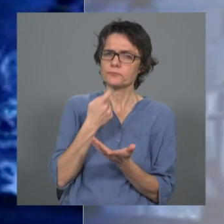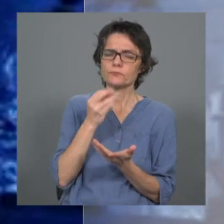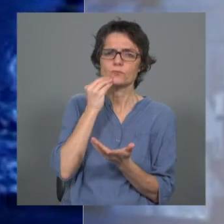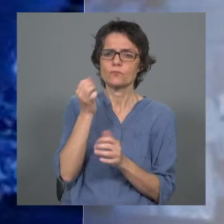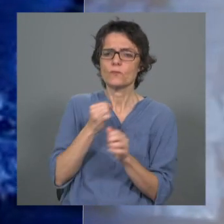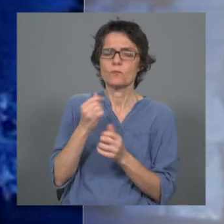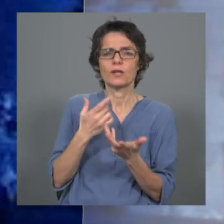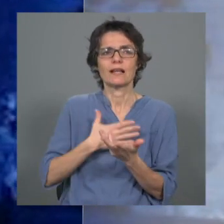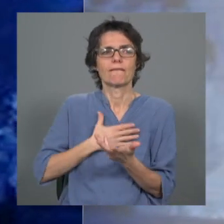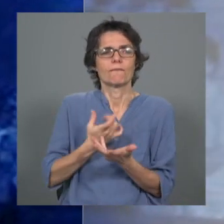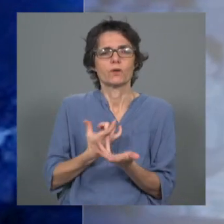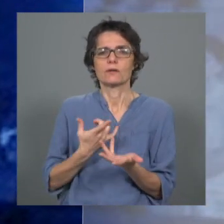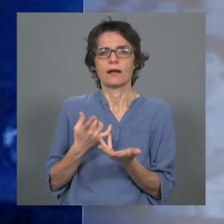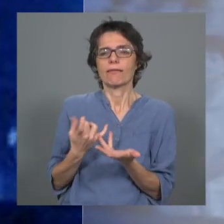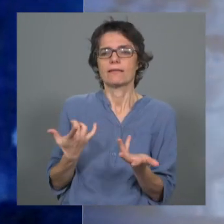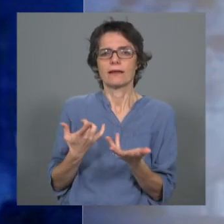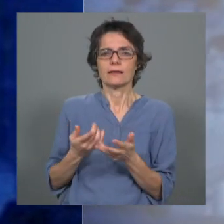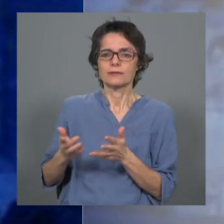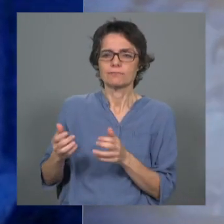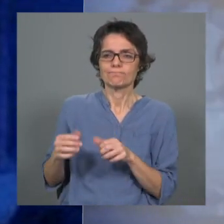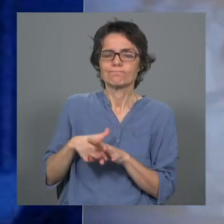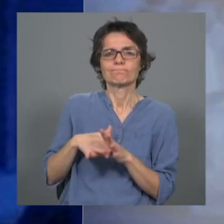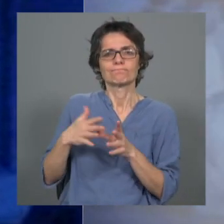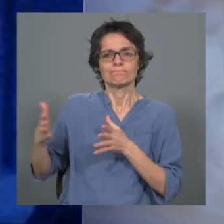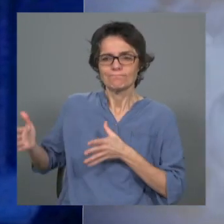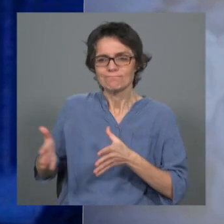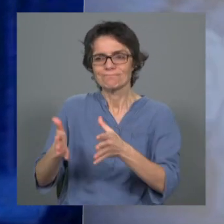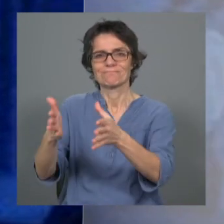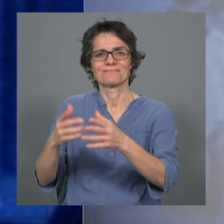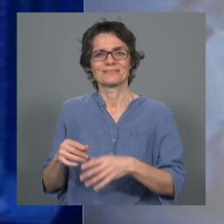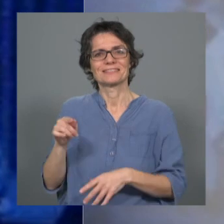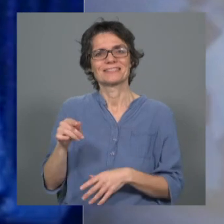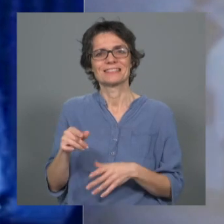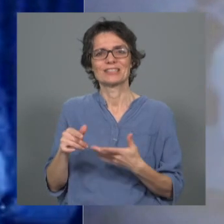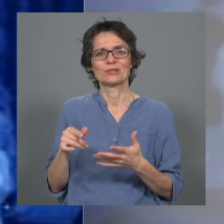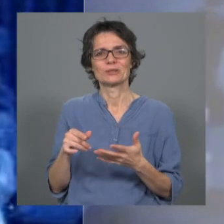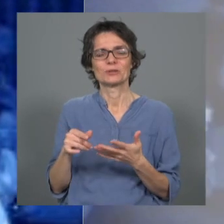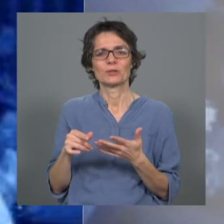de participarem nesta caminhada sinodal, animados